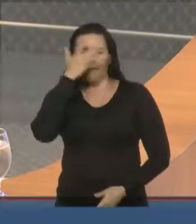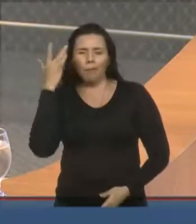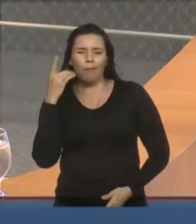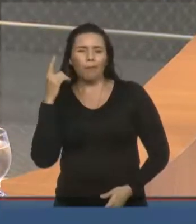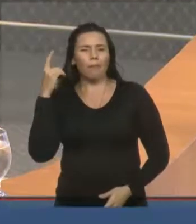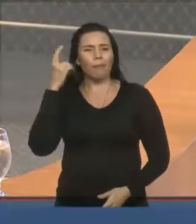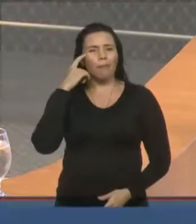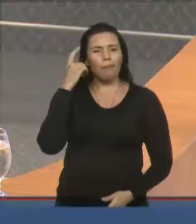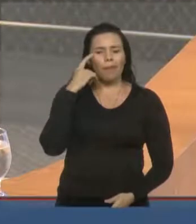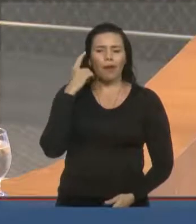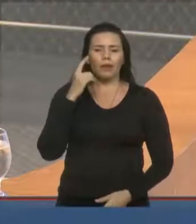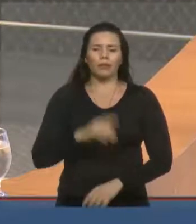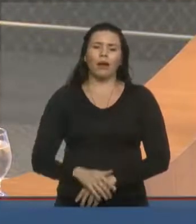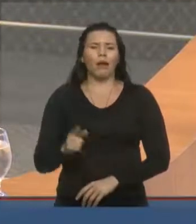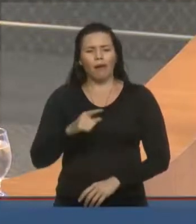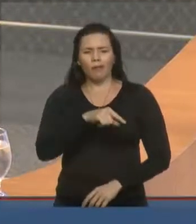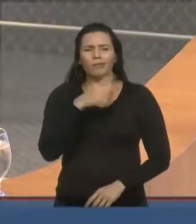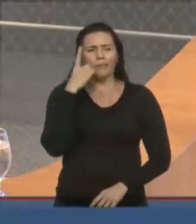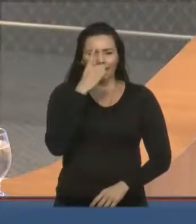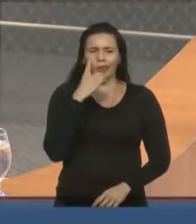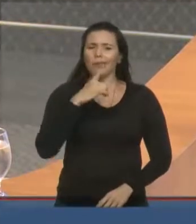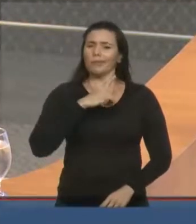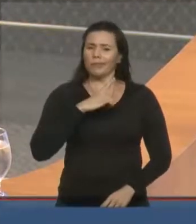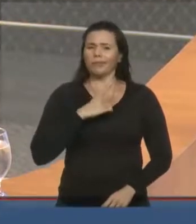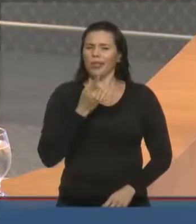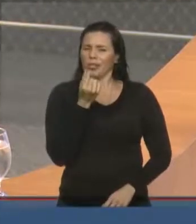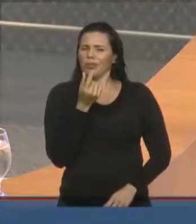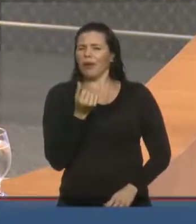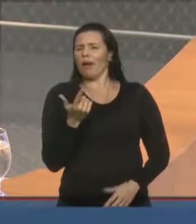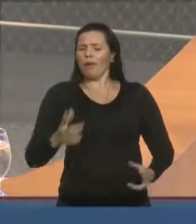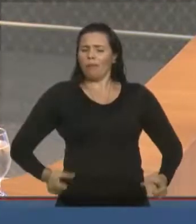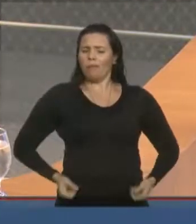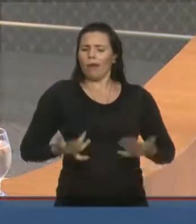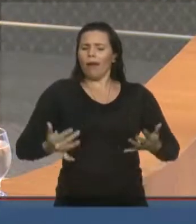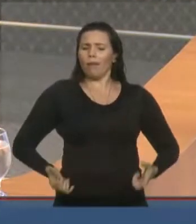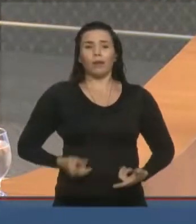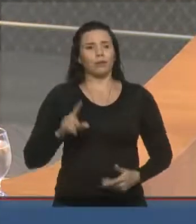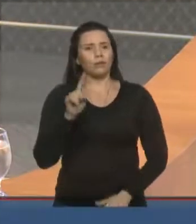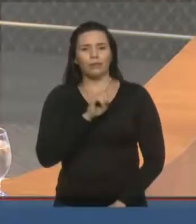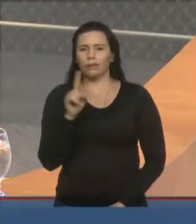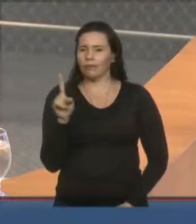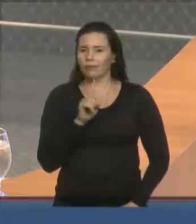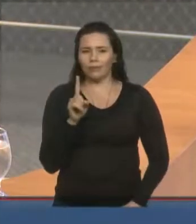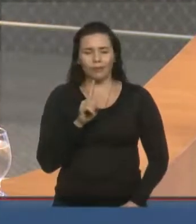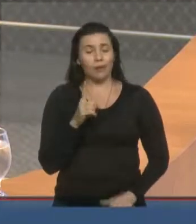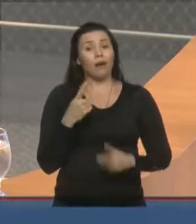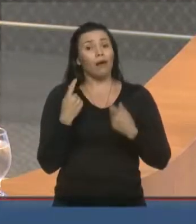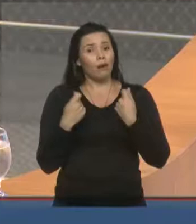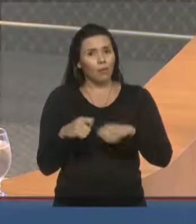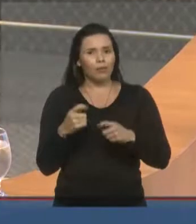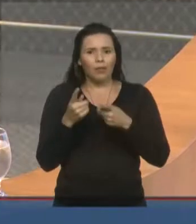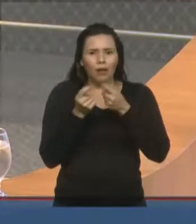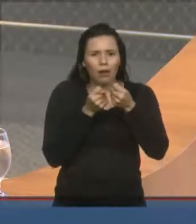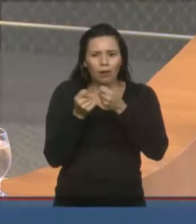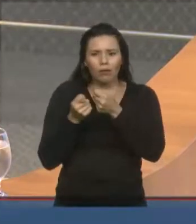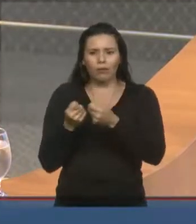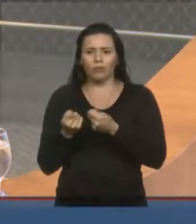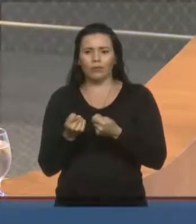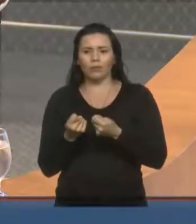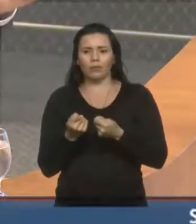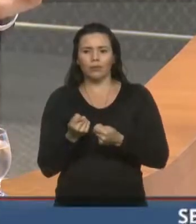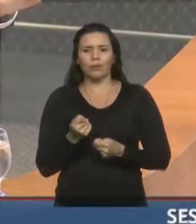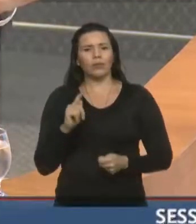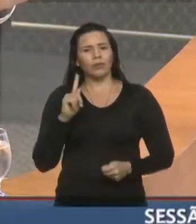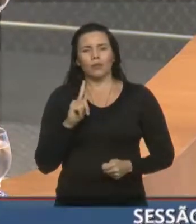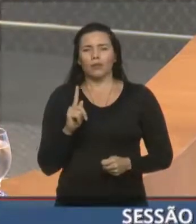e sobra. Não é assim. Realmente é tudo muito apertado. E não adianta nada a gente destinar um papel e